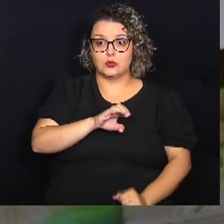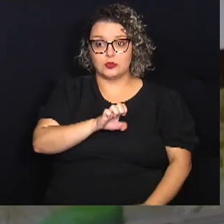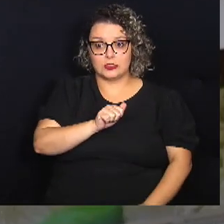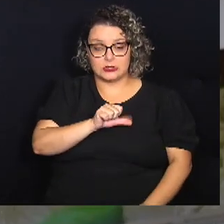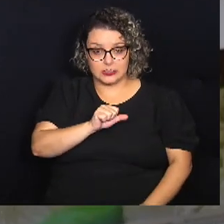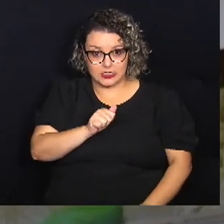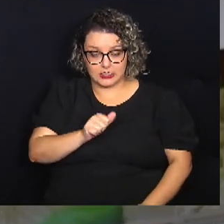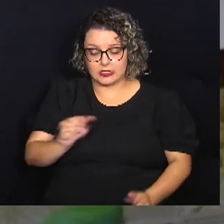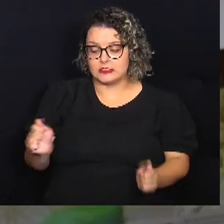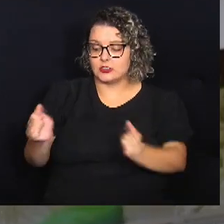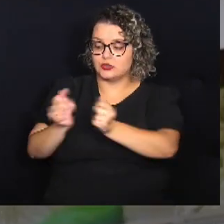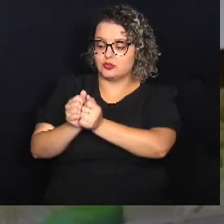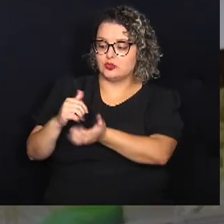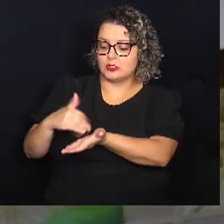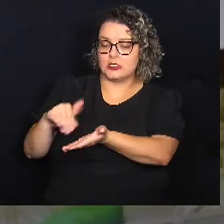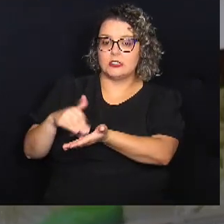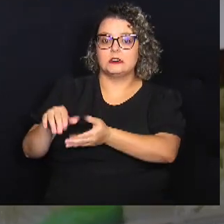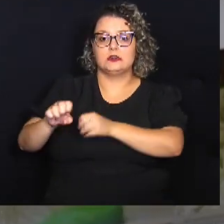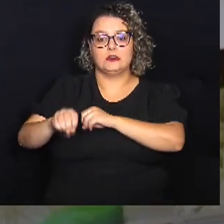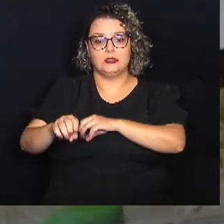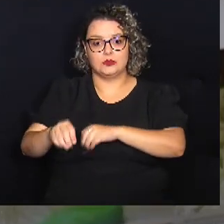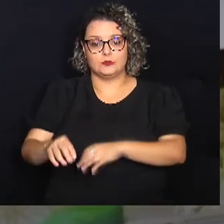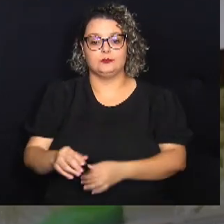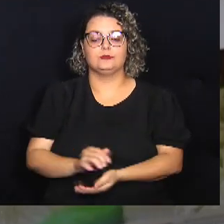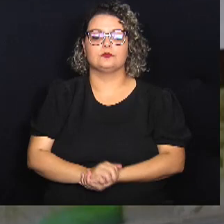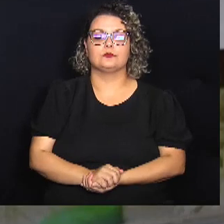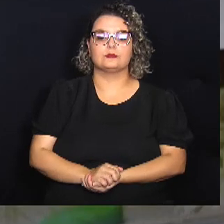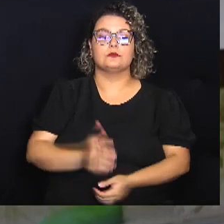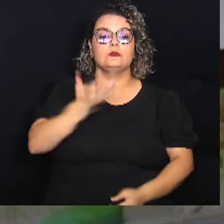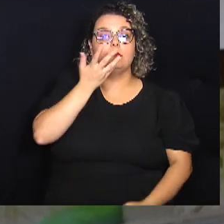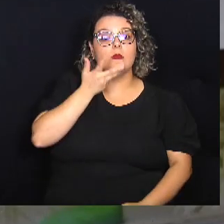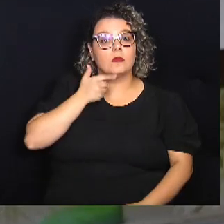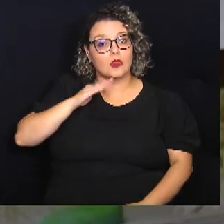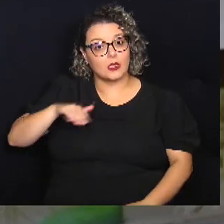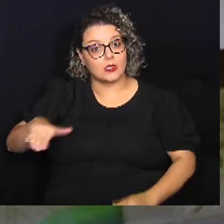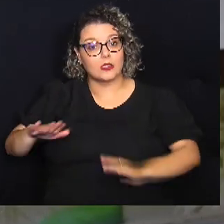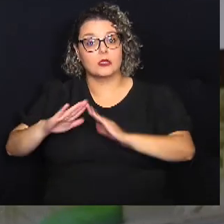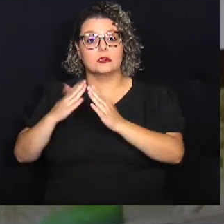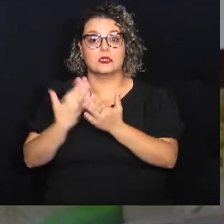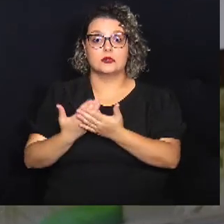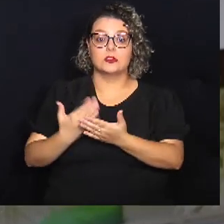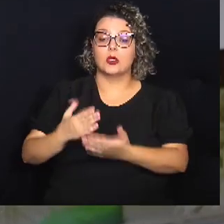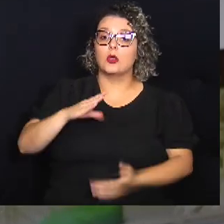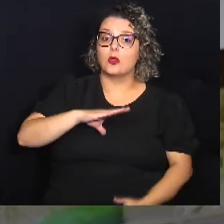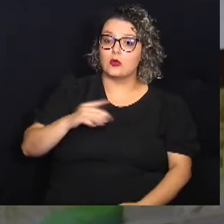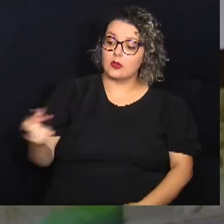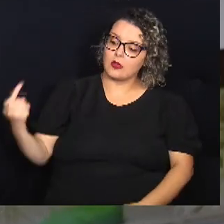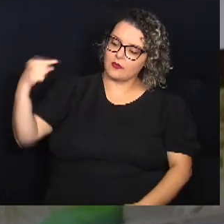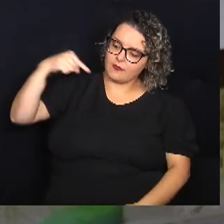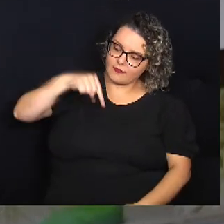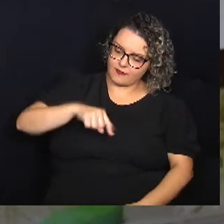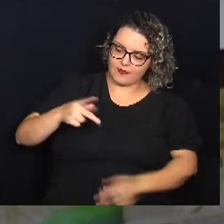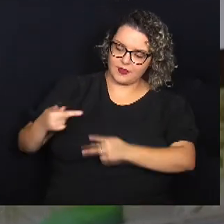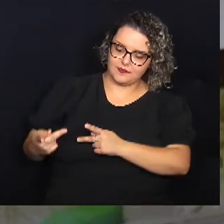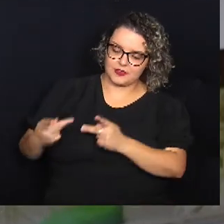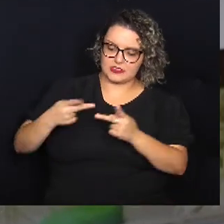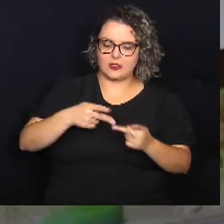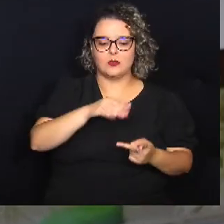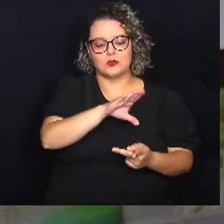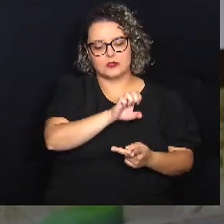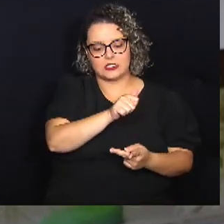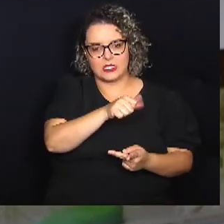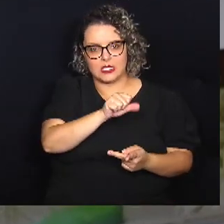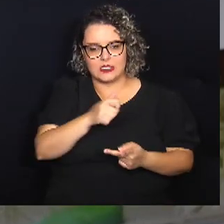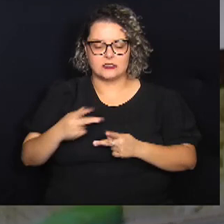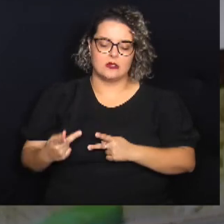a Secretaria de Educação, onde as crianças das escolas municipais, elas vêm visitar a Ceasa, então elas